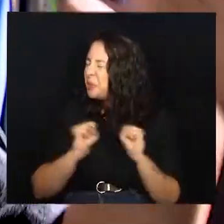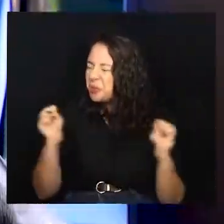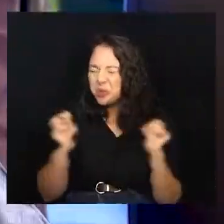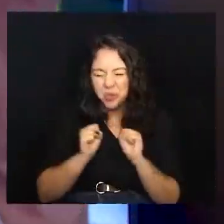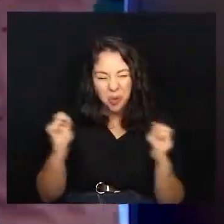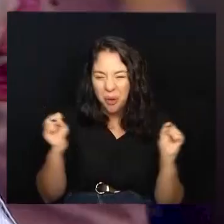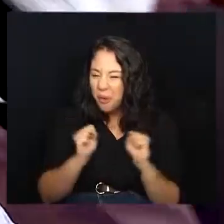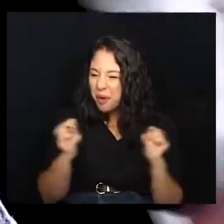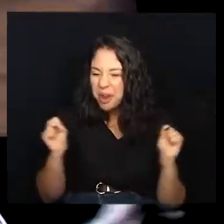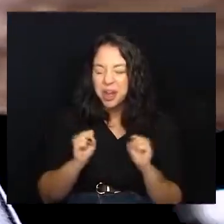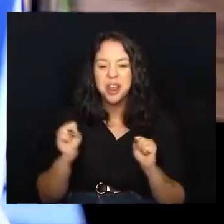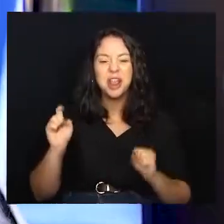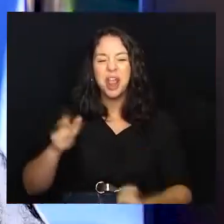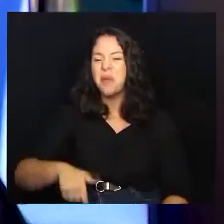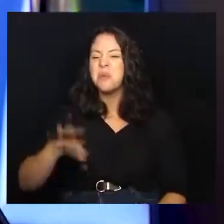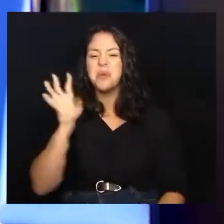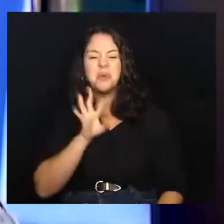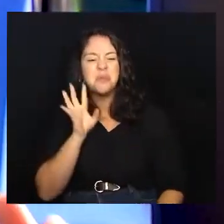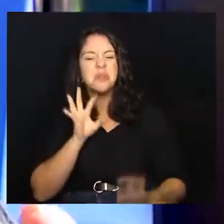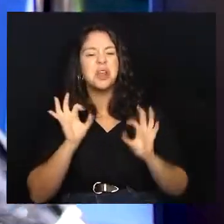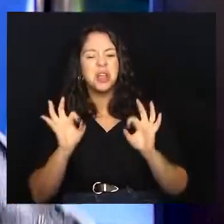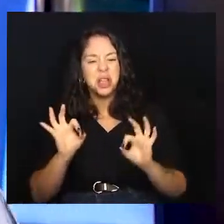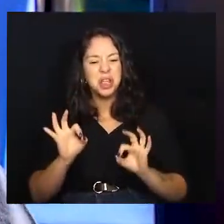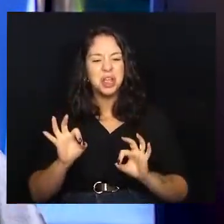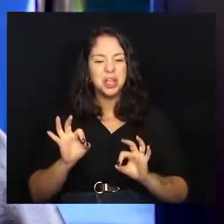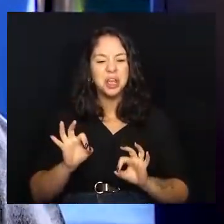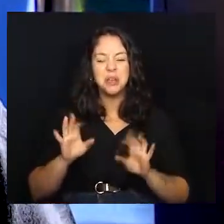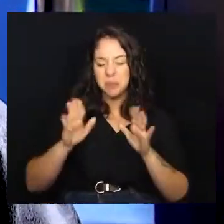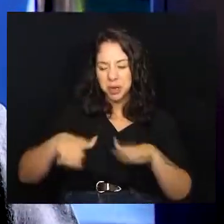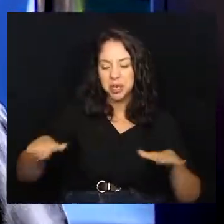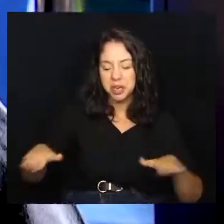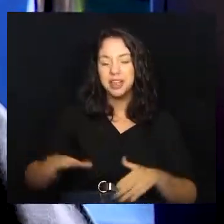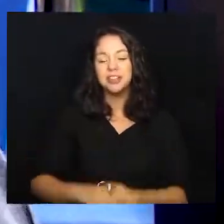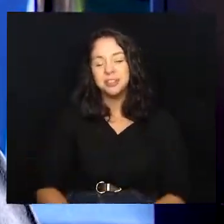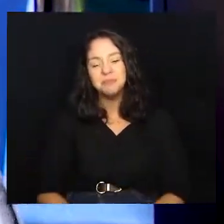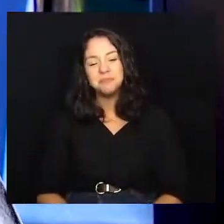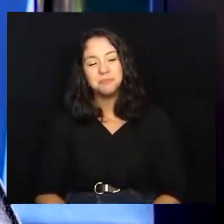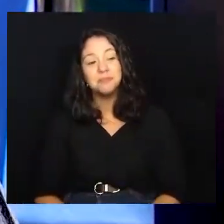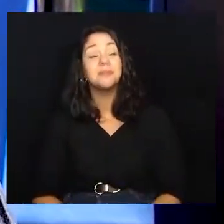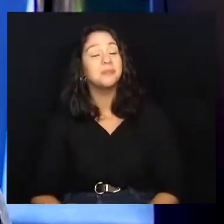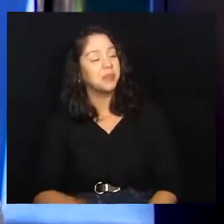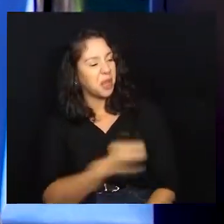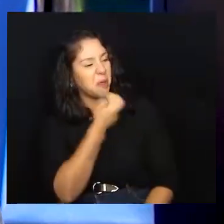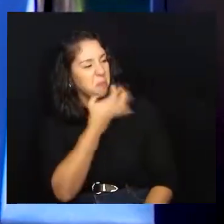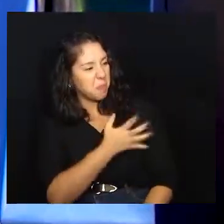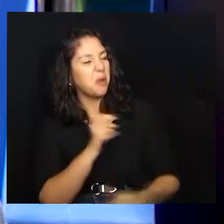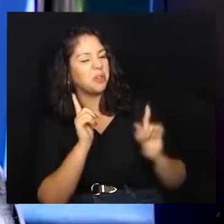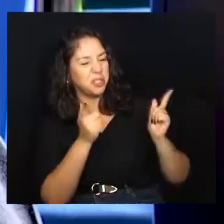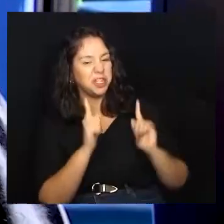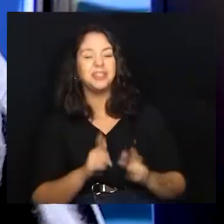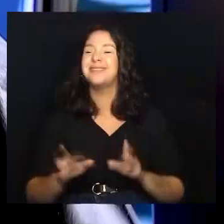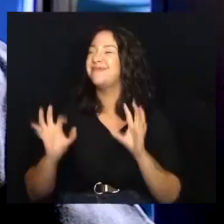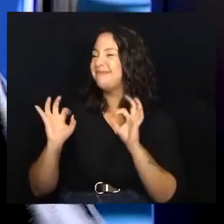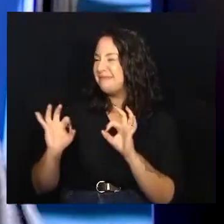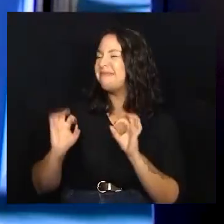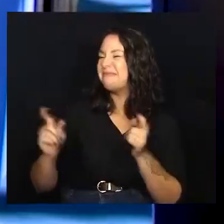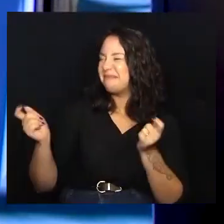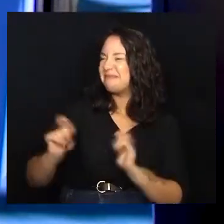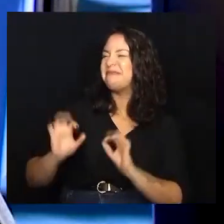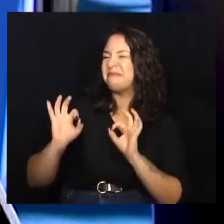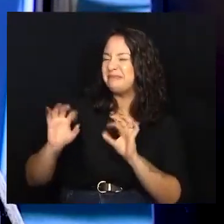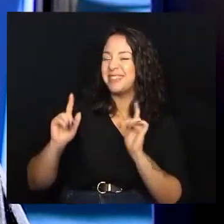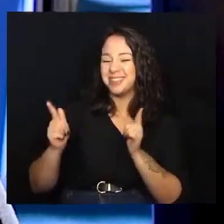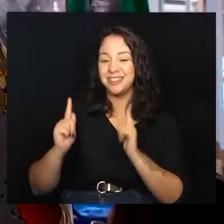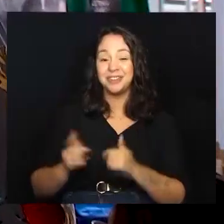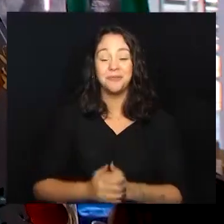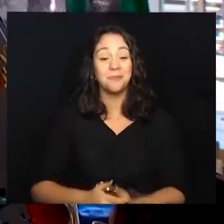eu adorei, sabe? Um jeito bem legal para as crianças. Vale a pena se divertir. Ah, vale a pena,